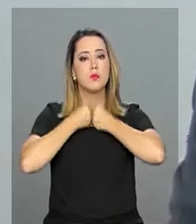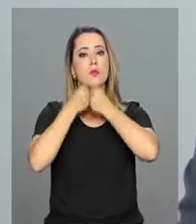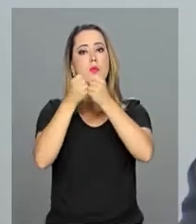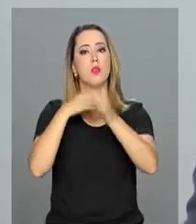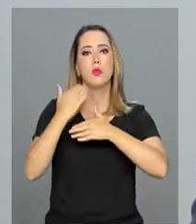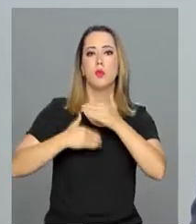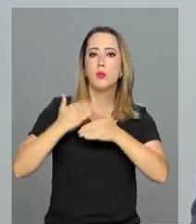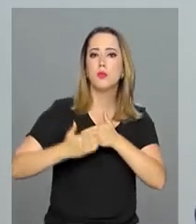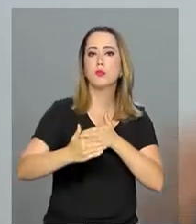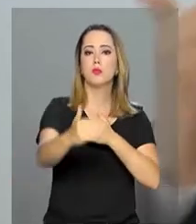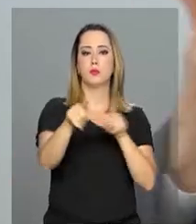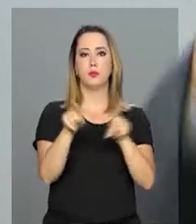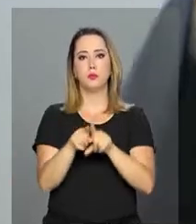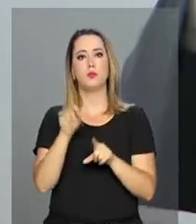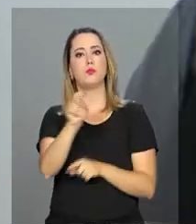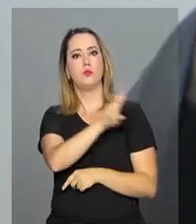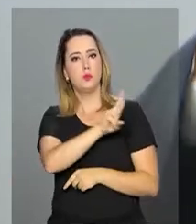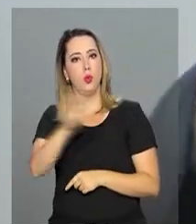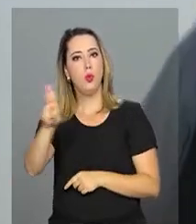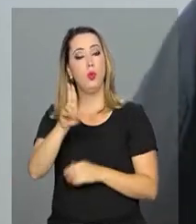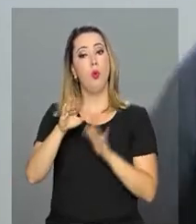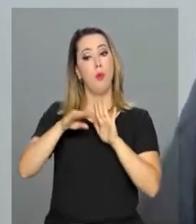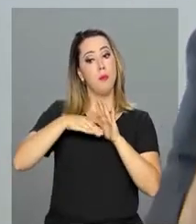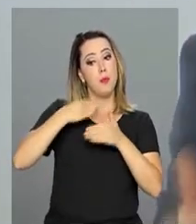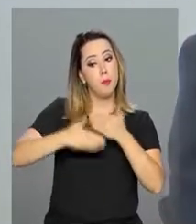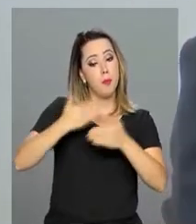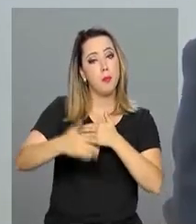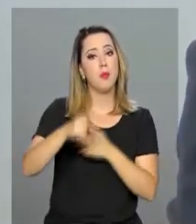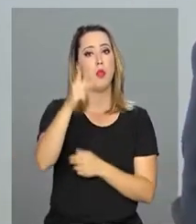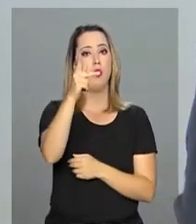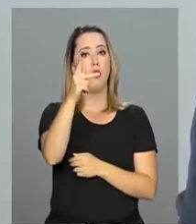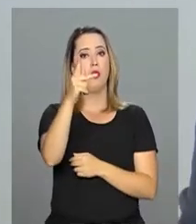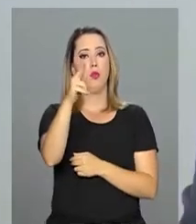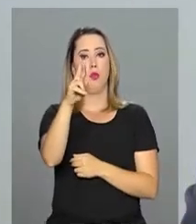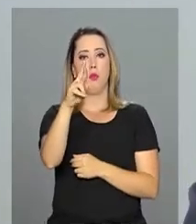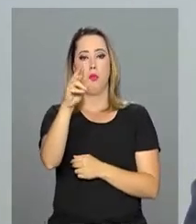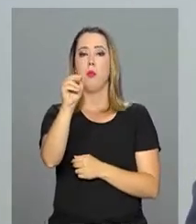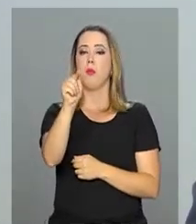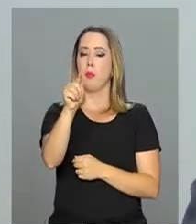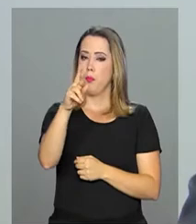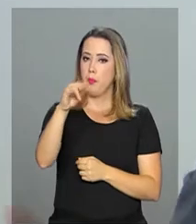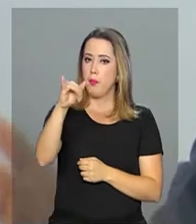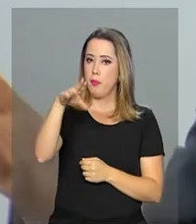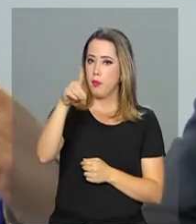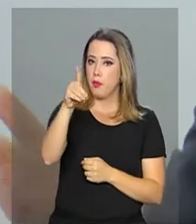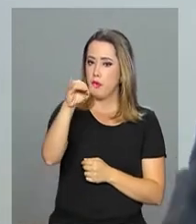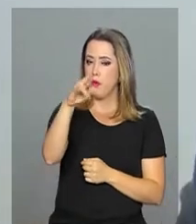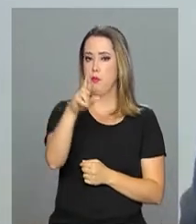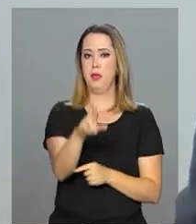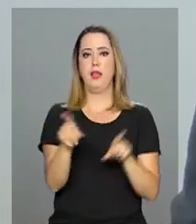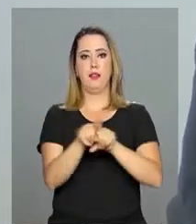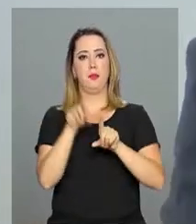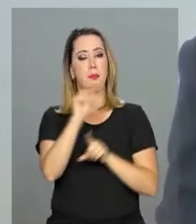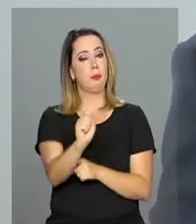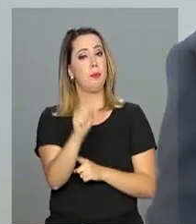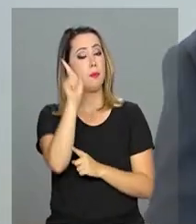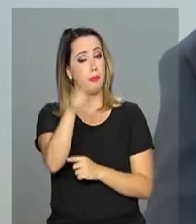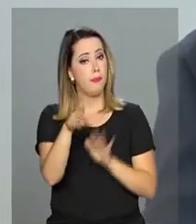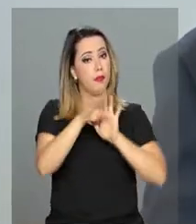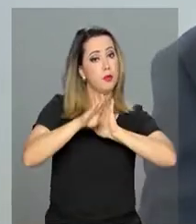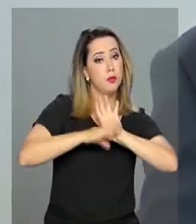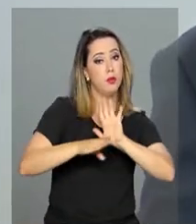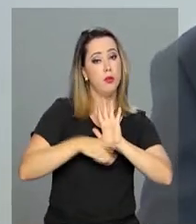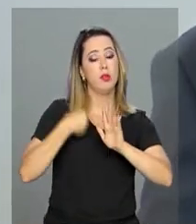progredir o nome progredir mostra isso é um programa eu queria que trabalha com